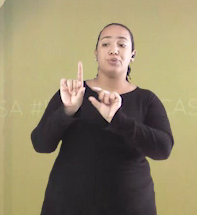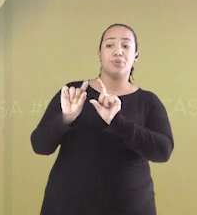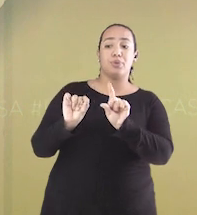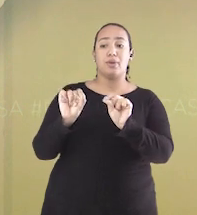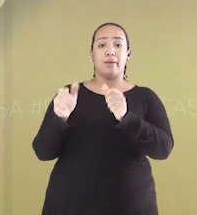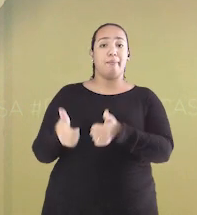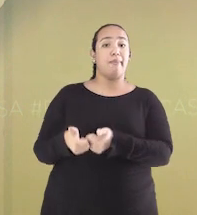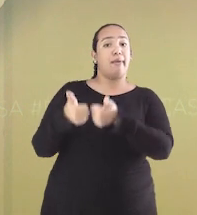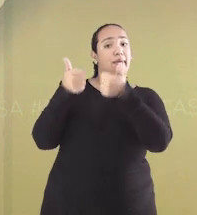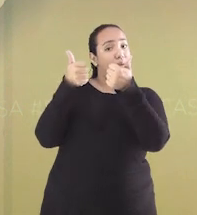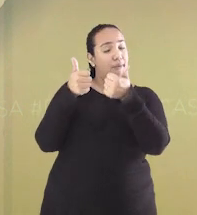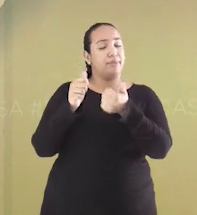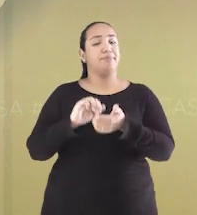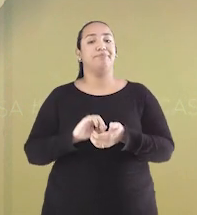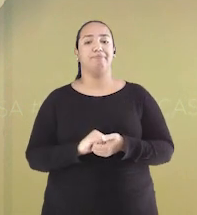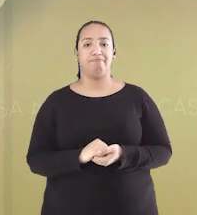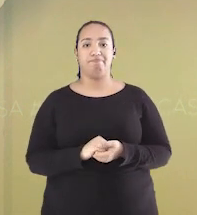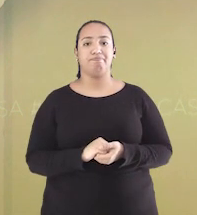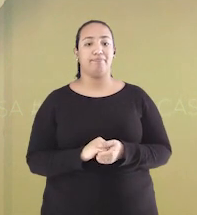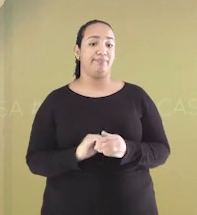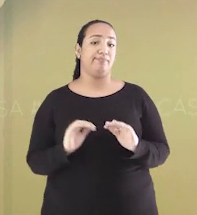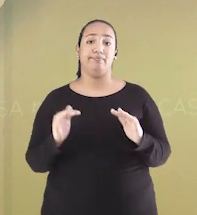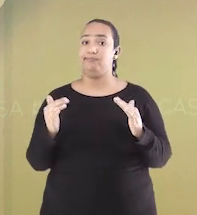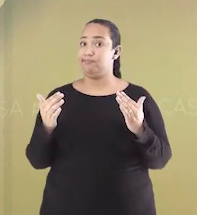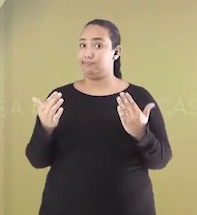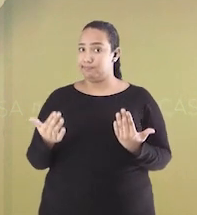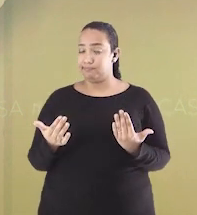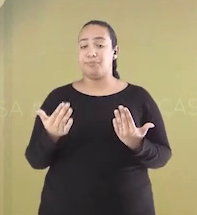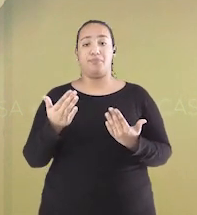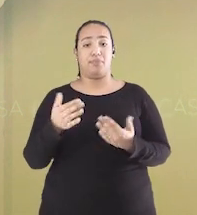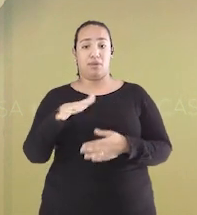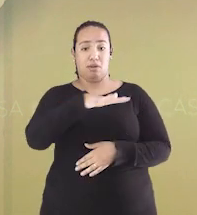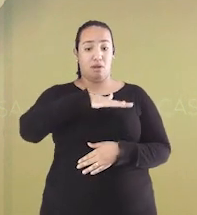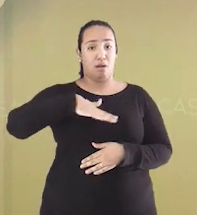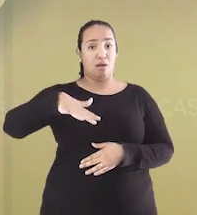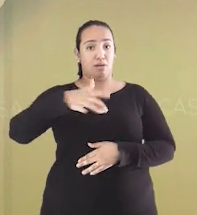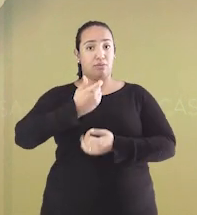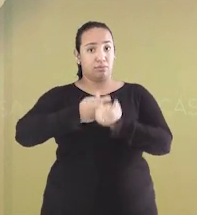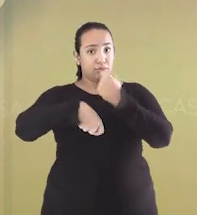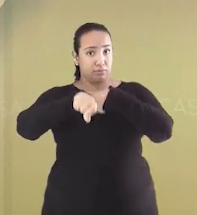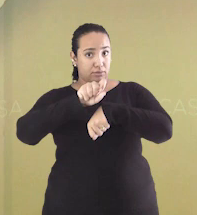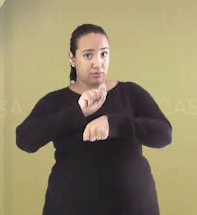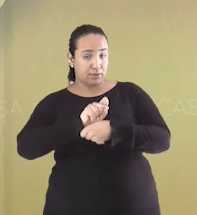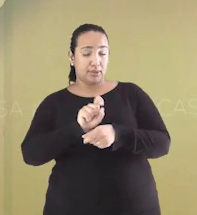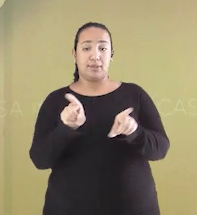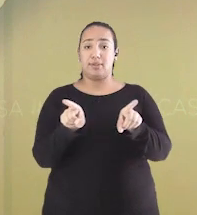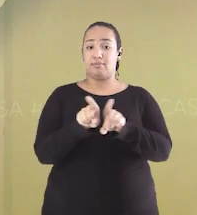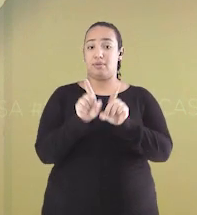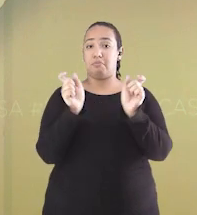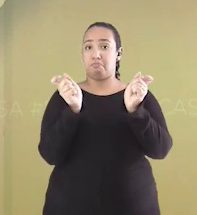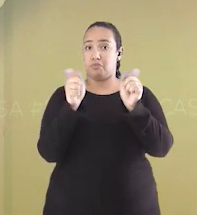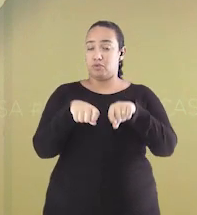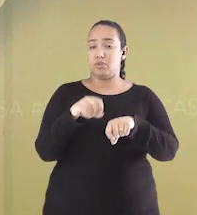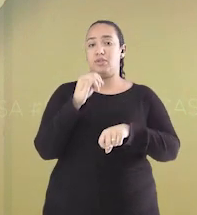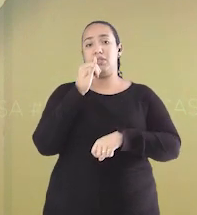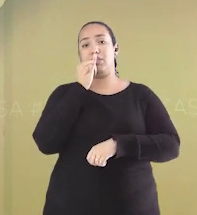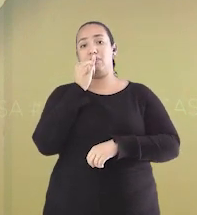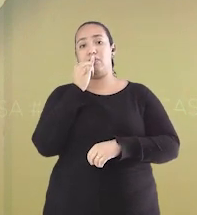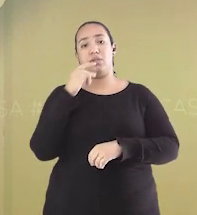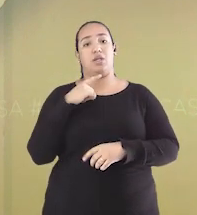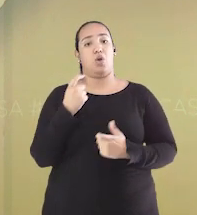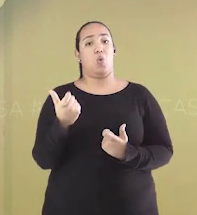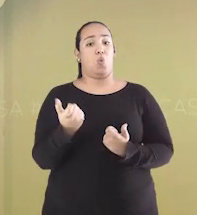possibilidades financeiras de cada um. Tendo em vista a vida financeira e para que seja possível obter um controle